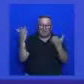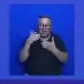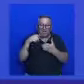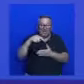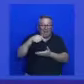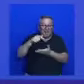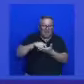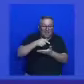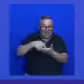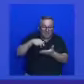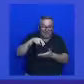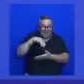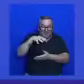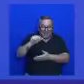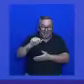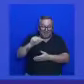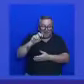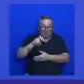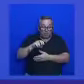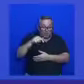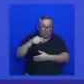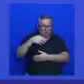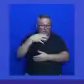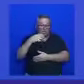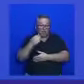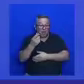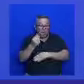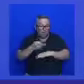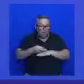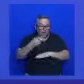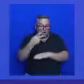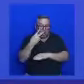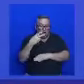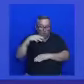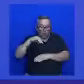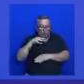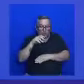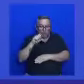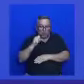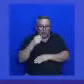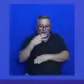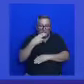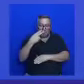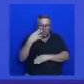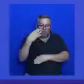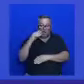da Kiana, concurso 5.740, prêmio principal,